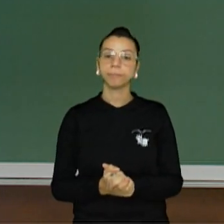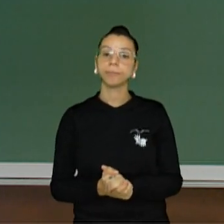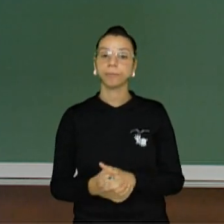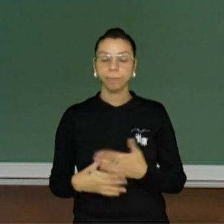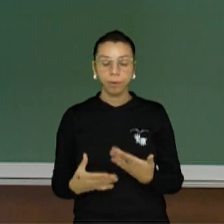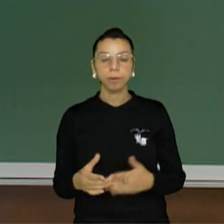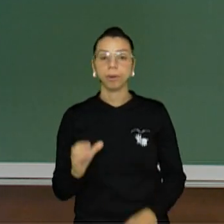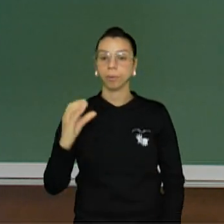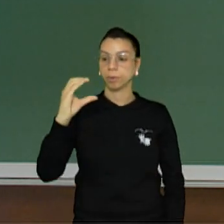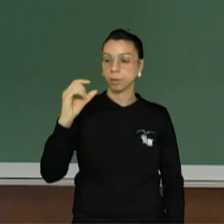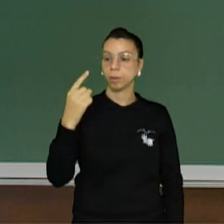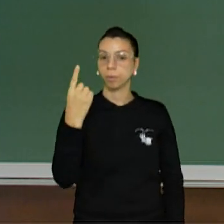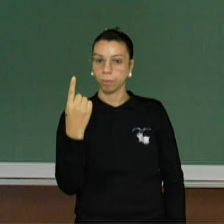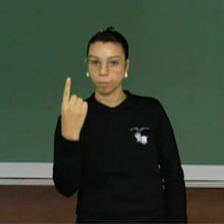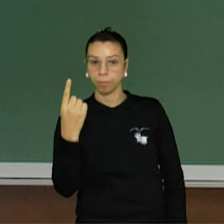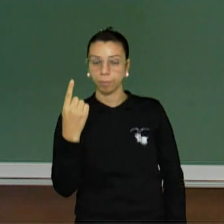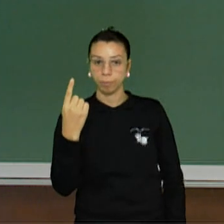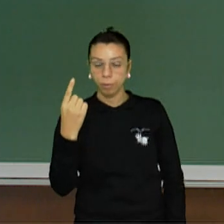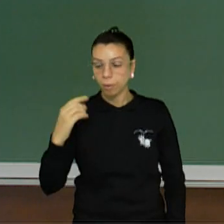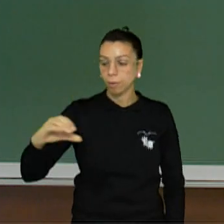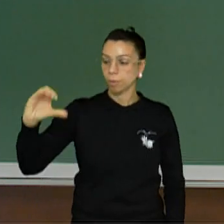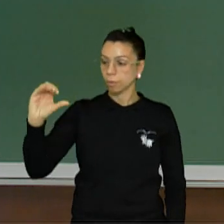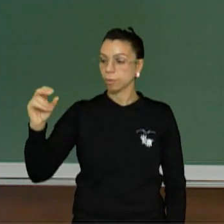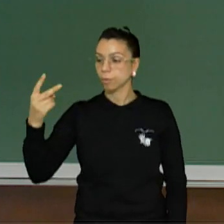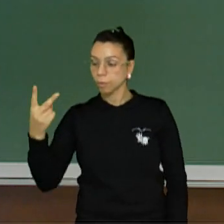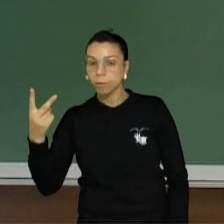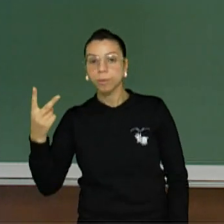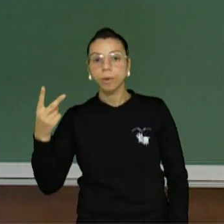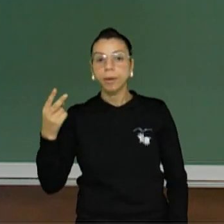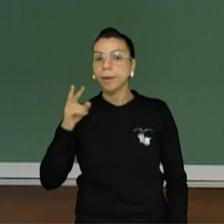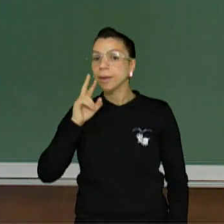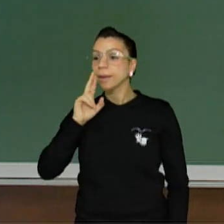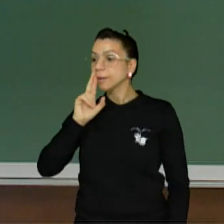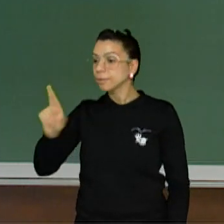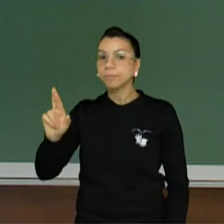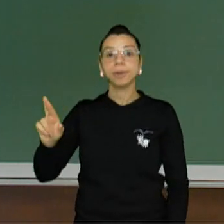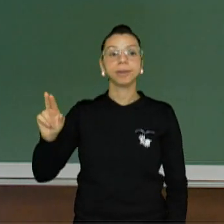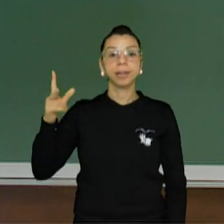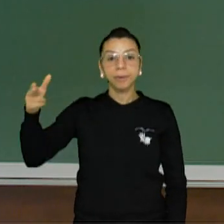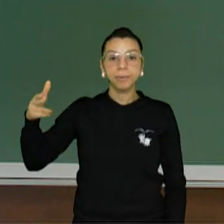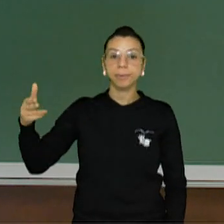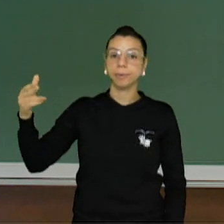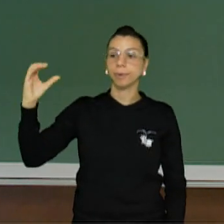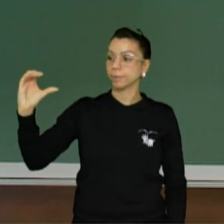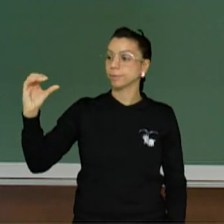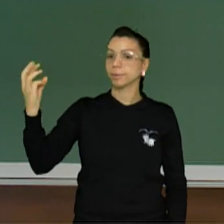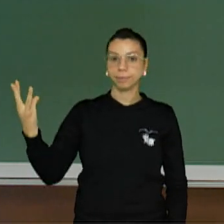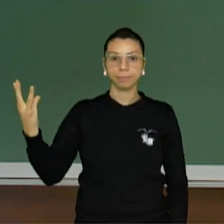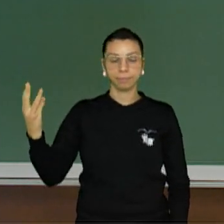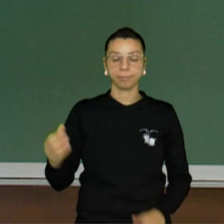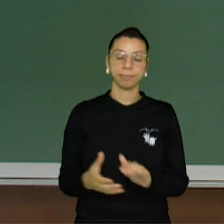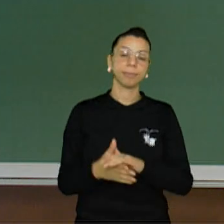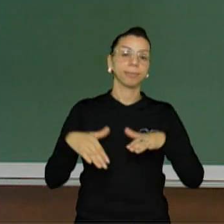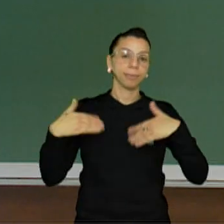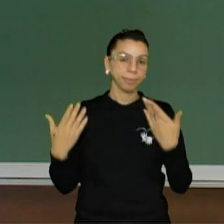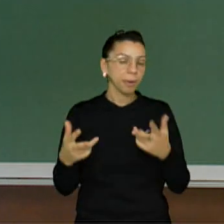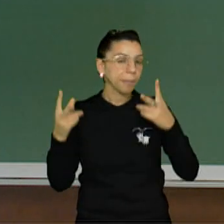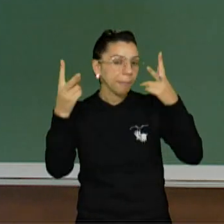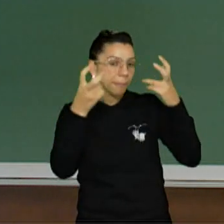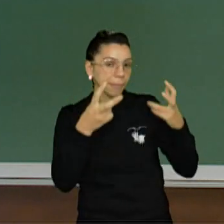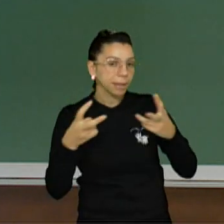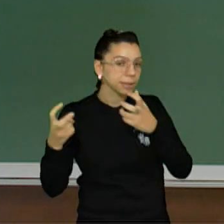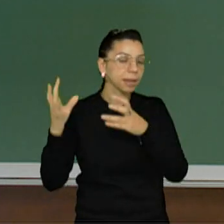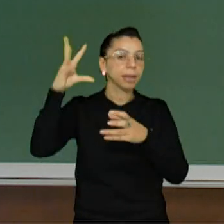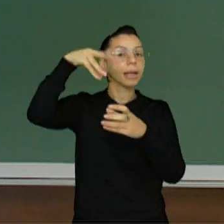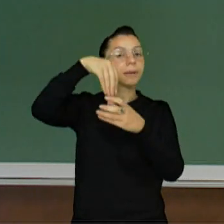1, C1, mais a coluna 2 é igual à coluna 3. E nesse caso, quando você observa isso